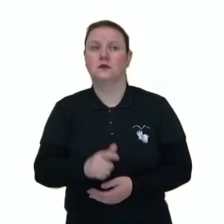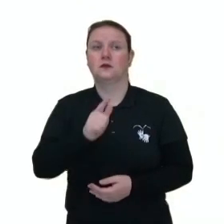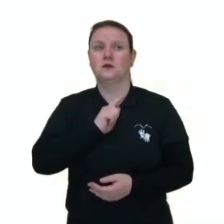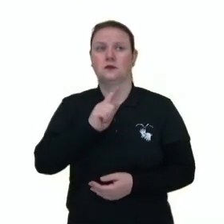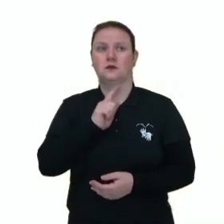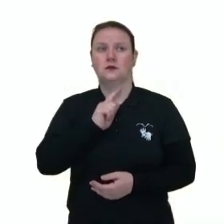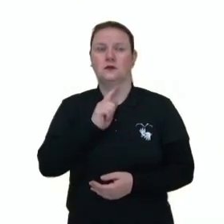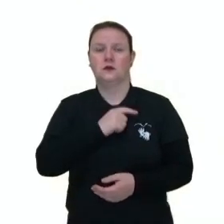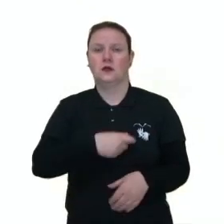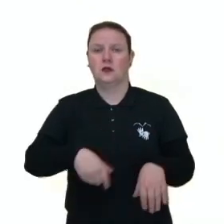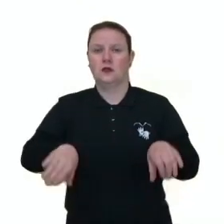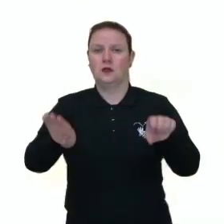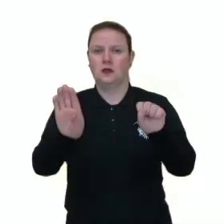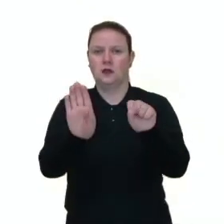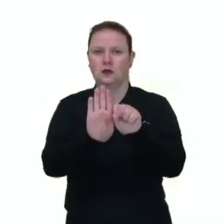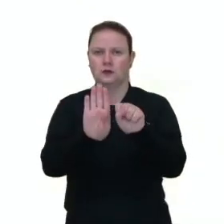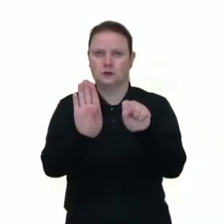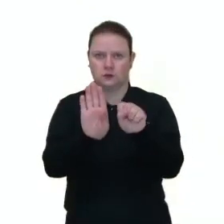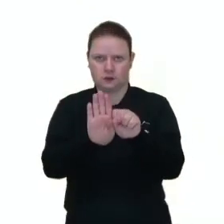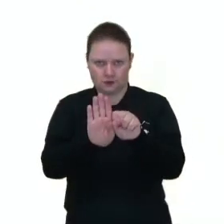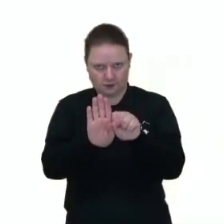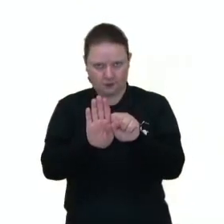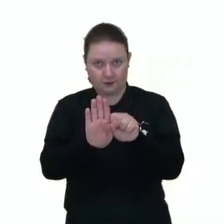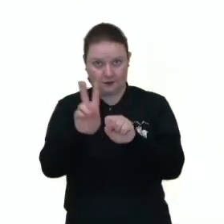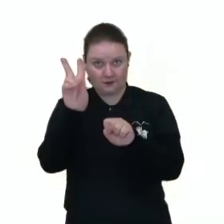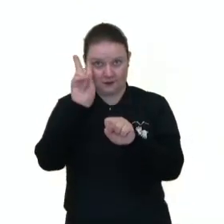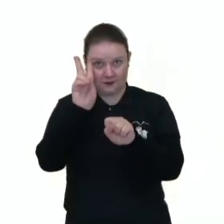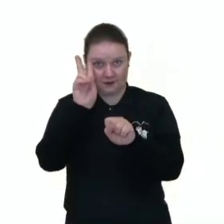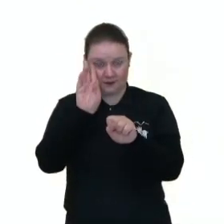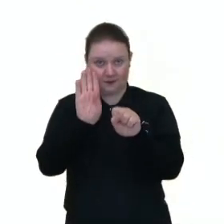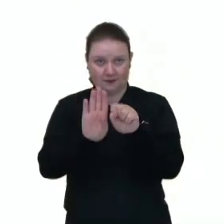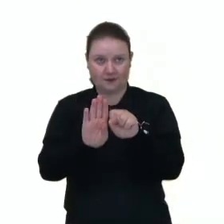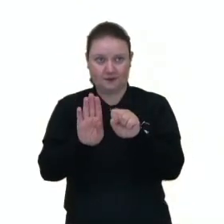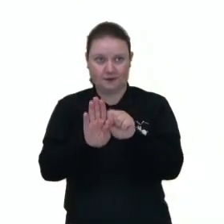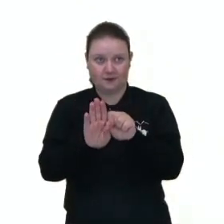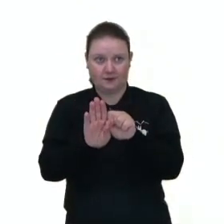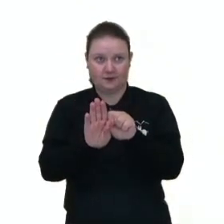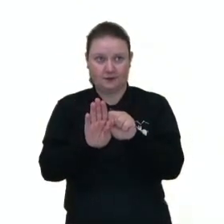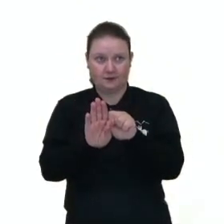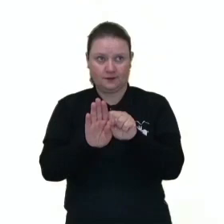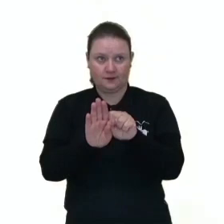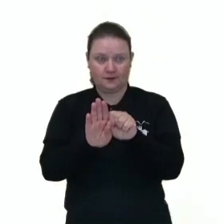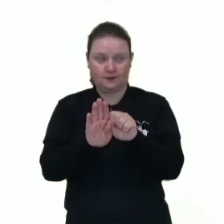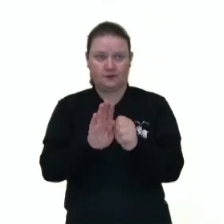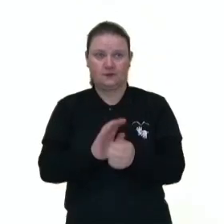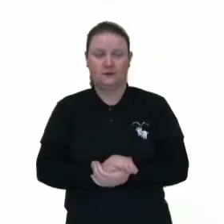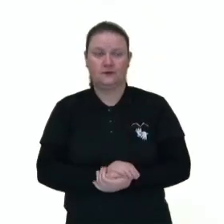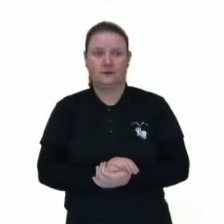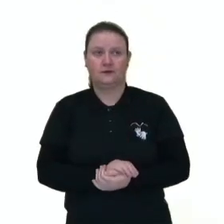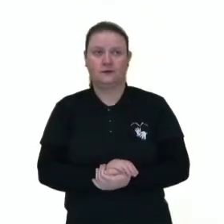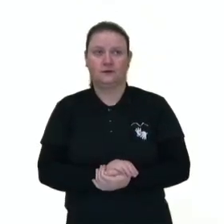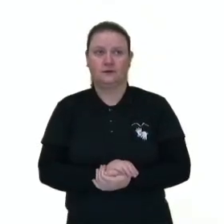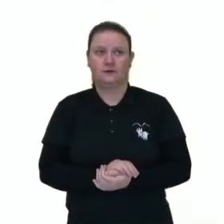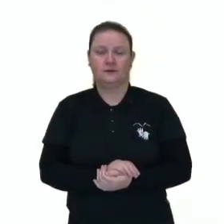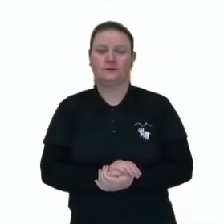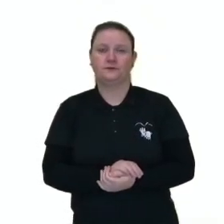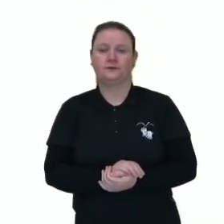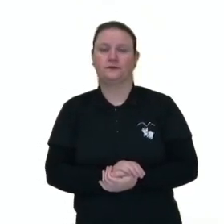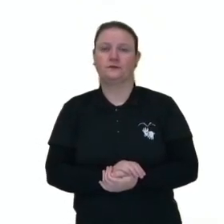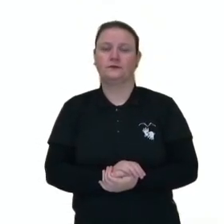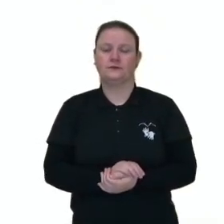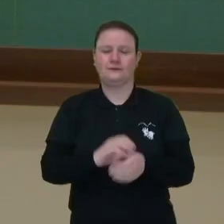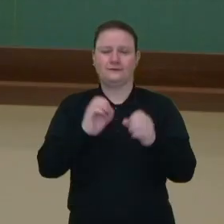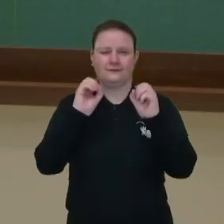um substantivo, então não esqueça disso, né? Então, sempre eu uso artigos diante de